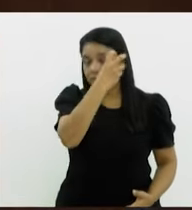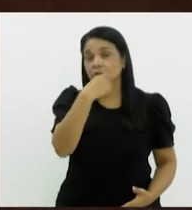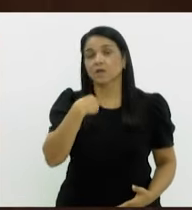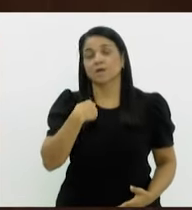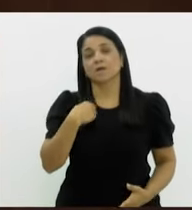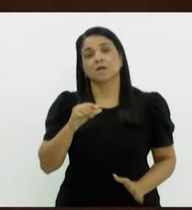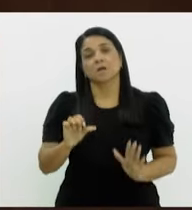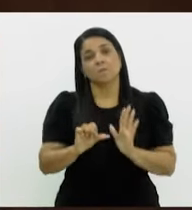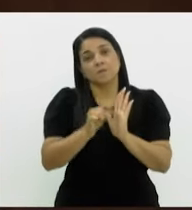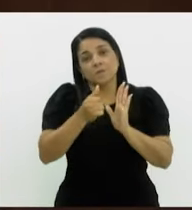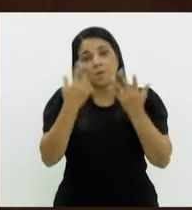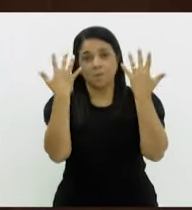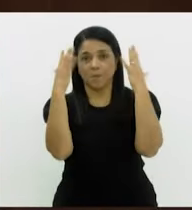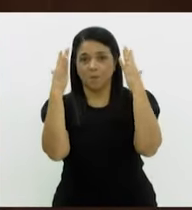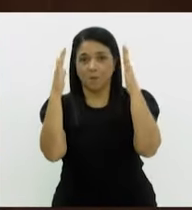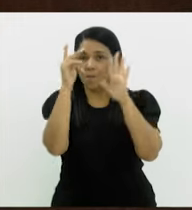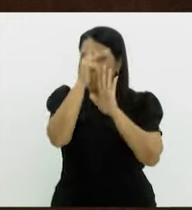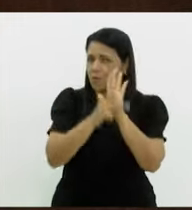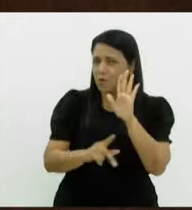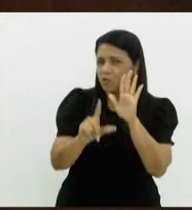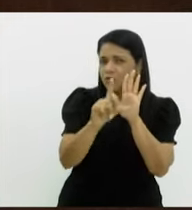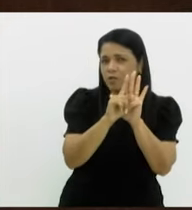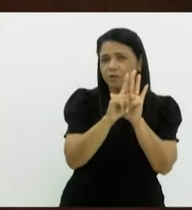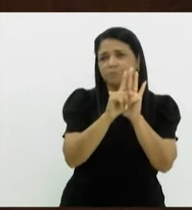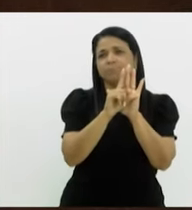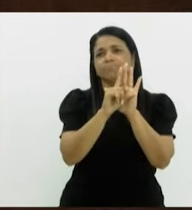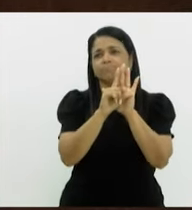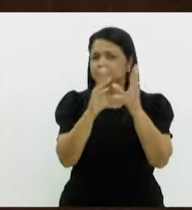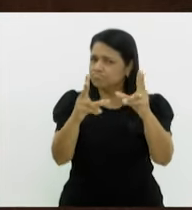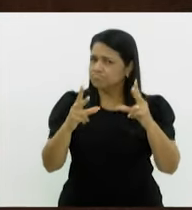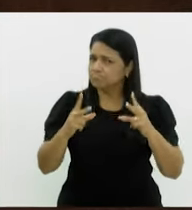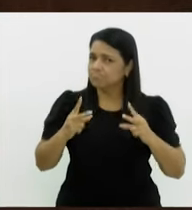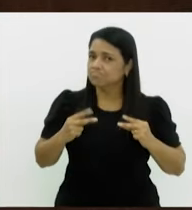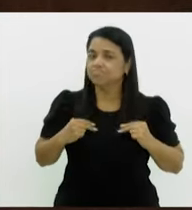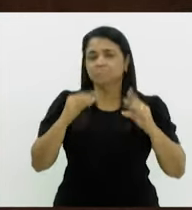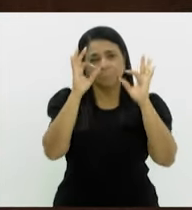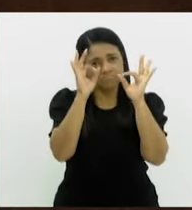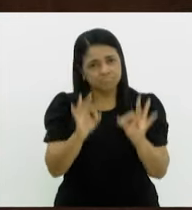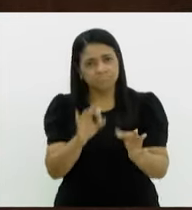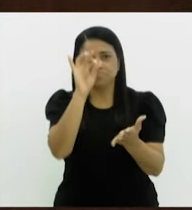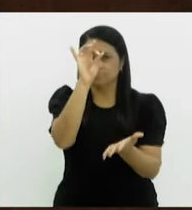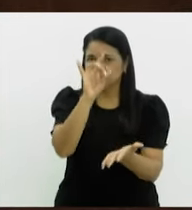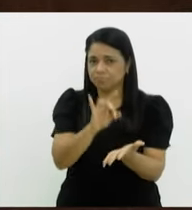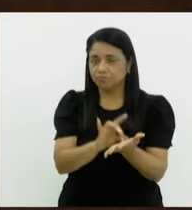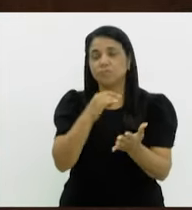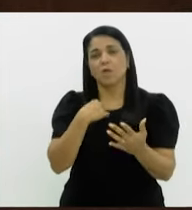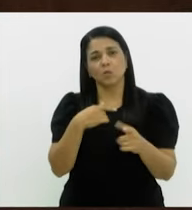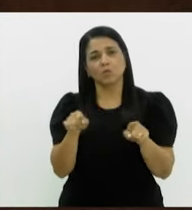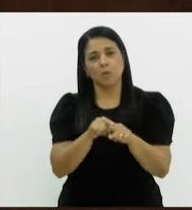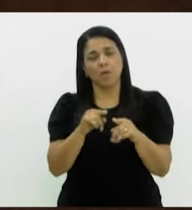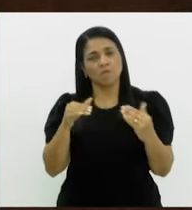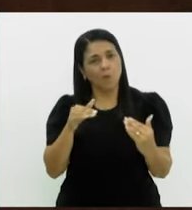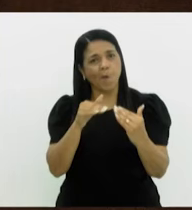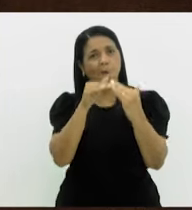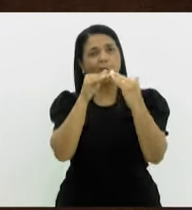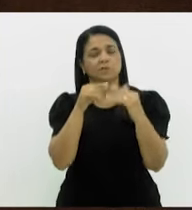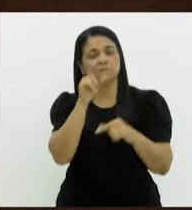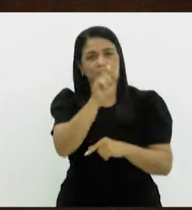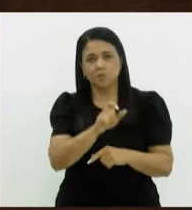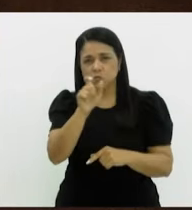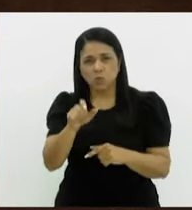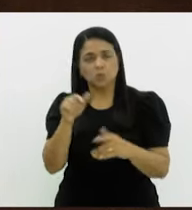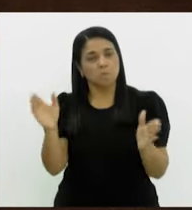Primeiro, parabenizá-la pelo projeto, um projeto muito meritório, sem dúvida nenhuma. Também sou a favor que as pessoas que não